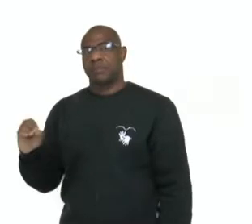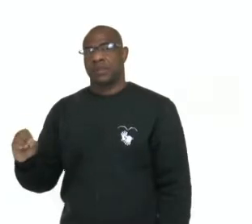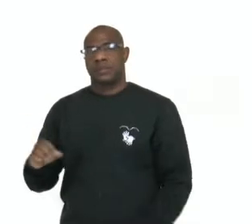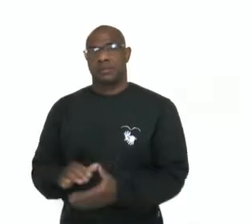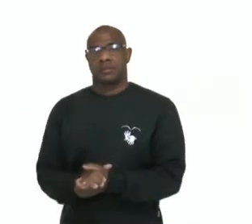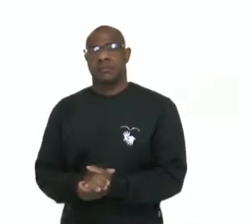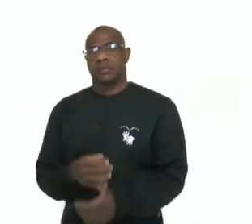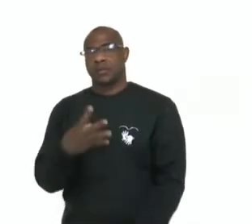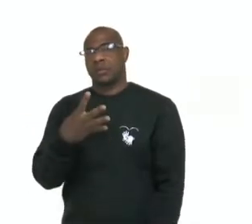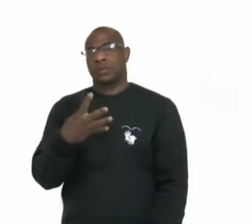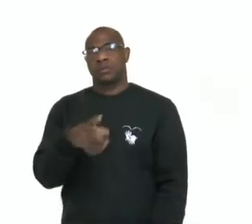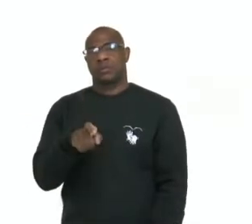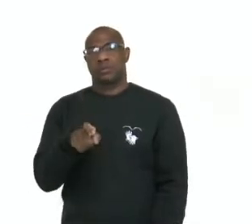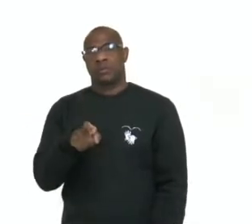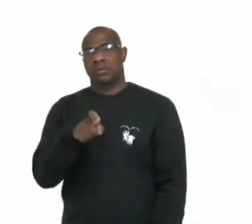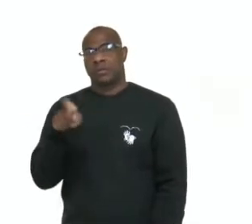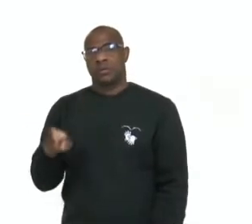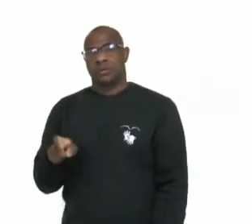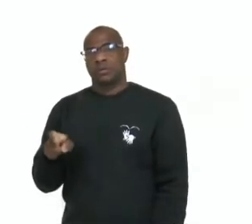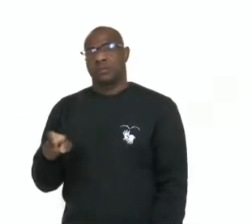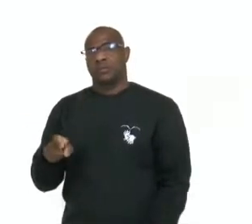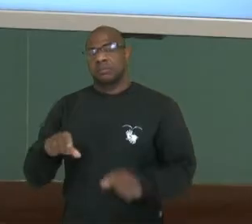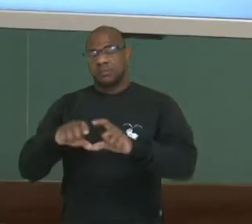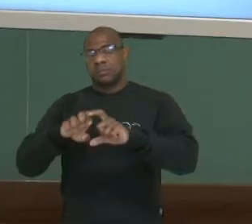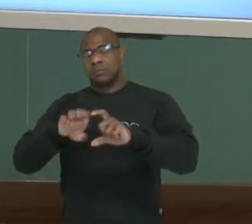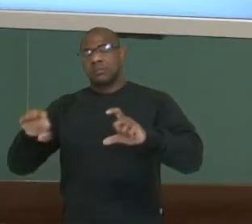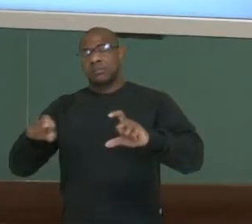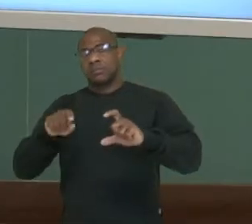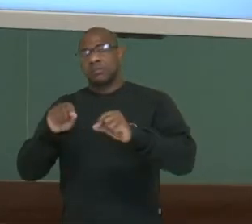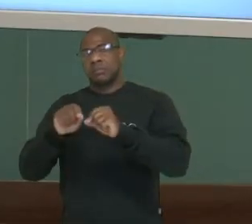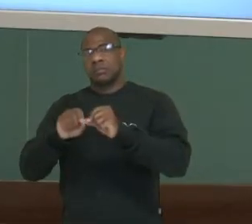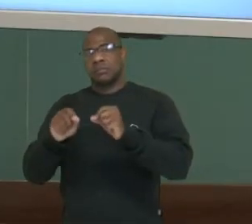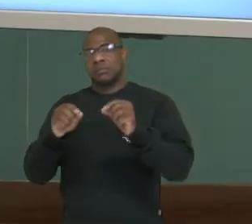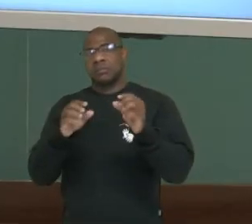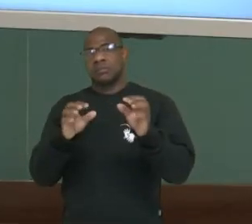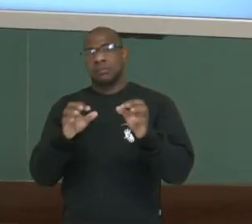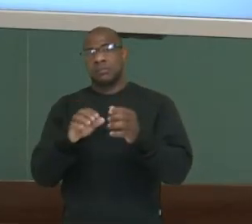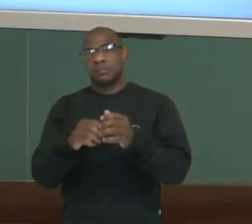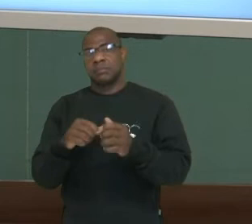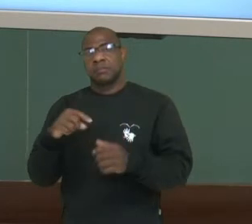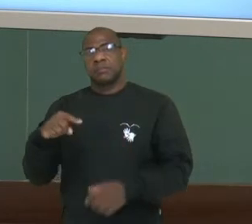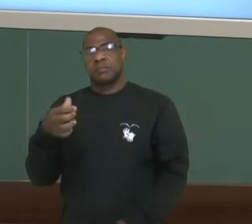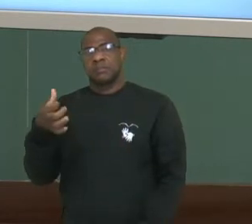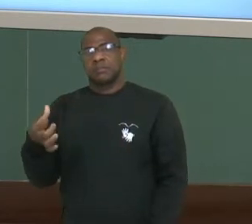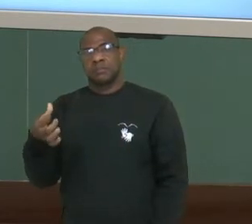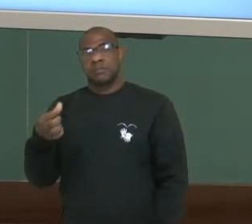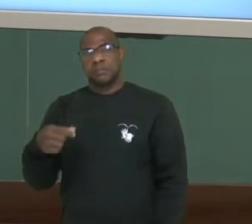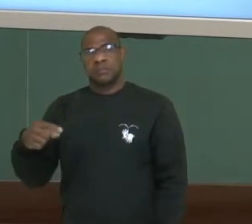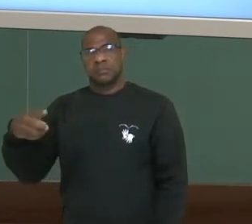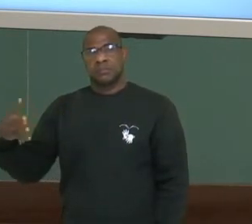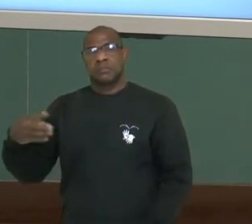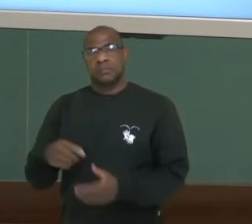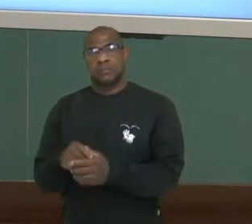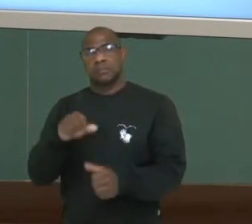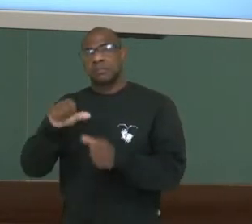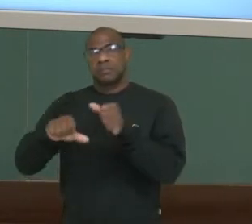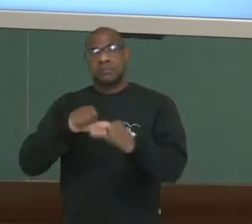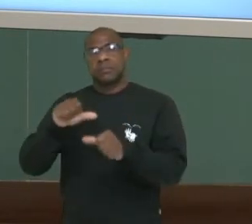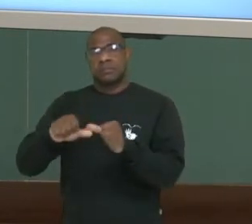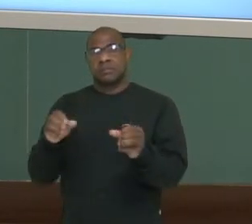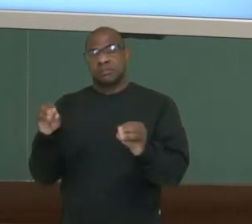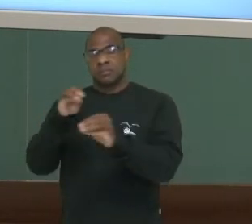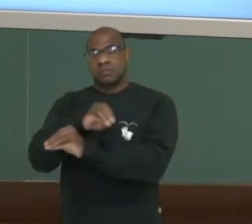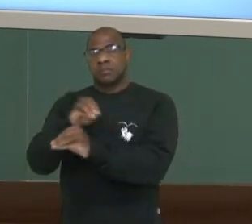o 4x, passamos o menos 16 para o outro lado positivo. Passamos o 4 dividindo por outro lado,